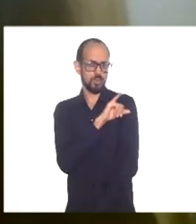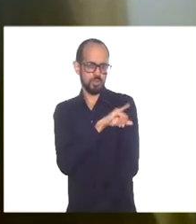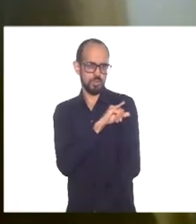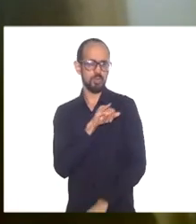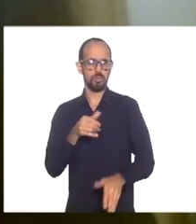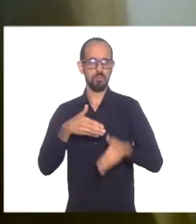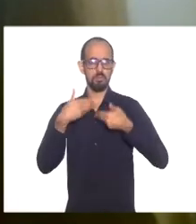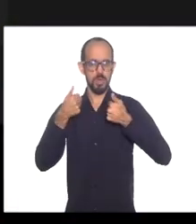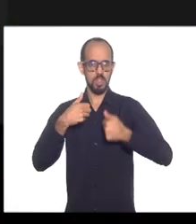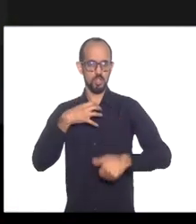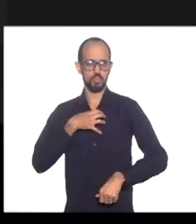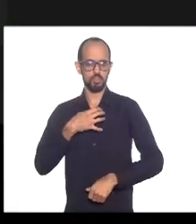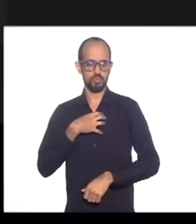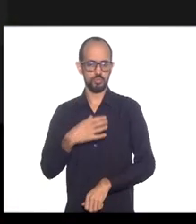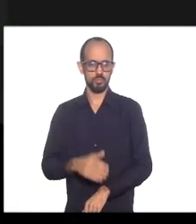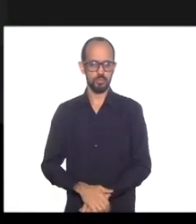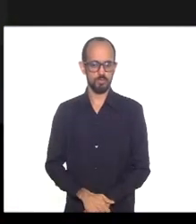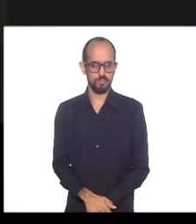forma possível.